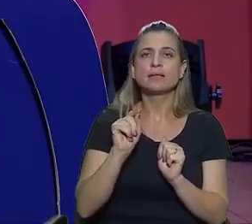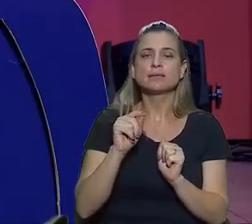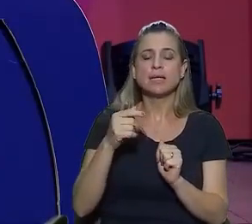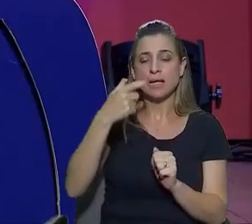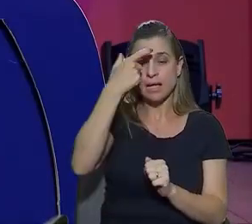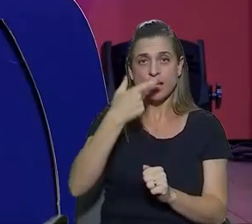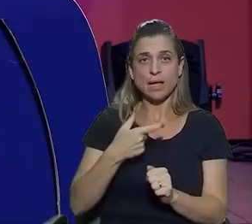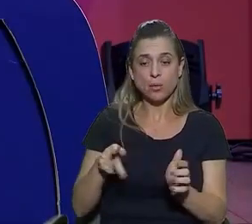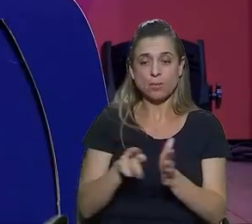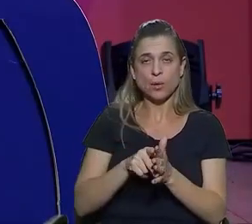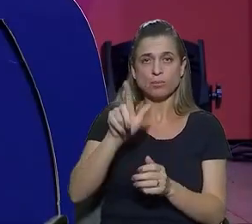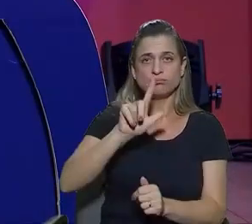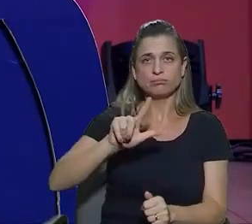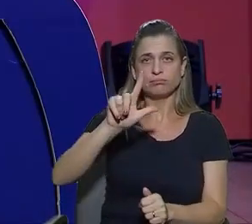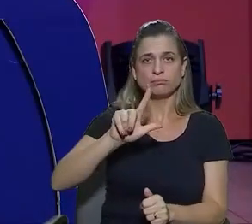literatura.